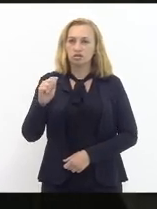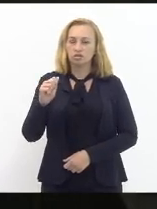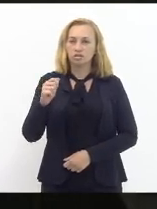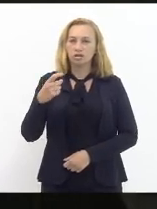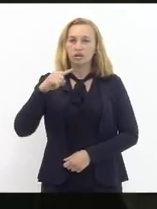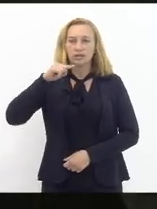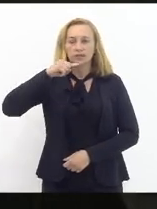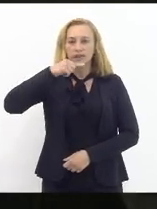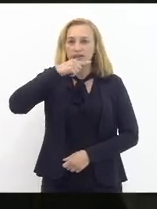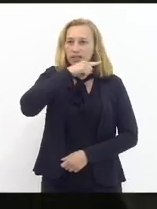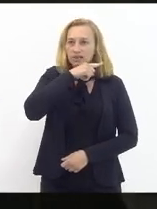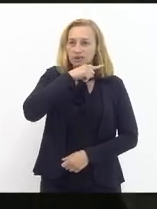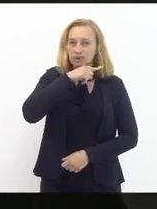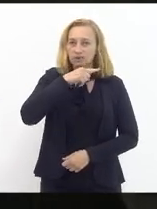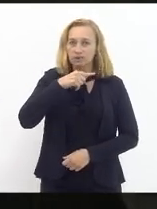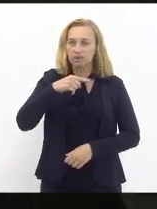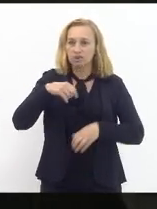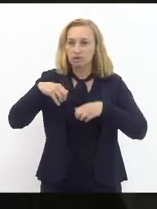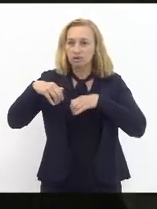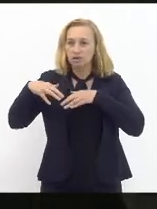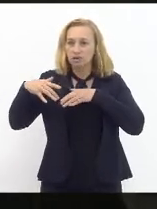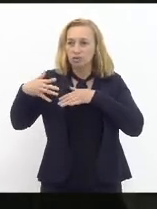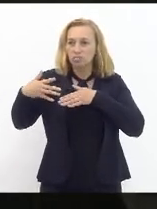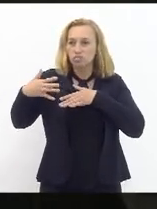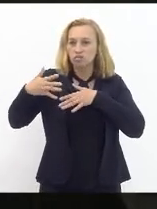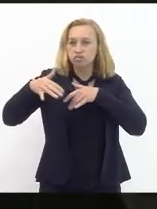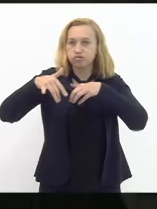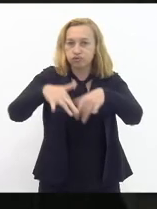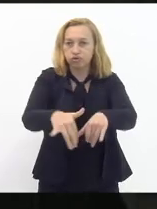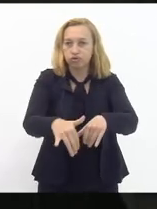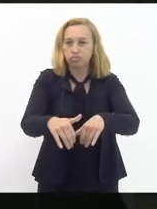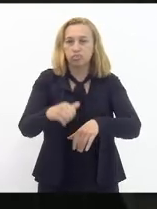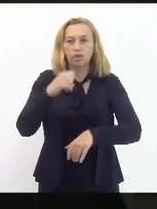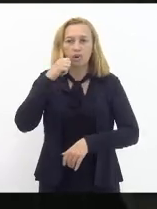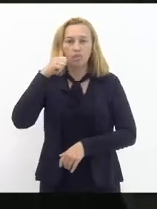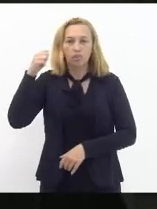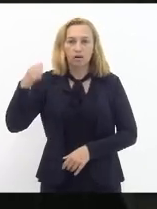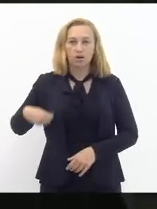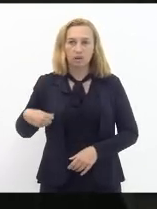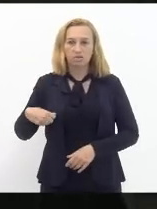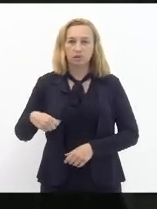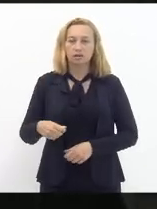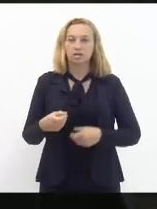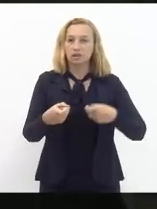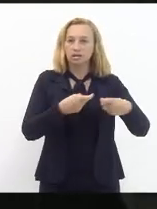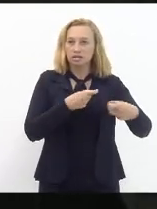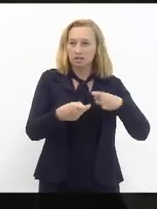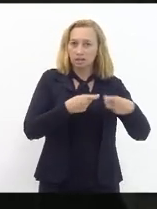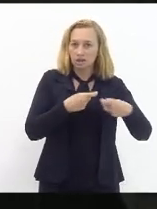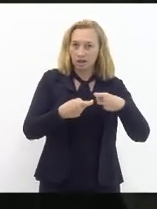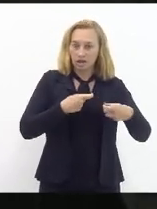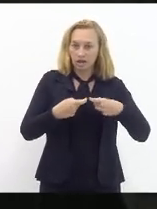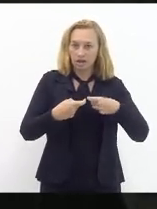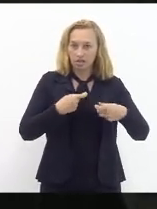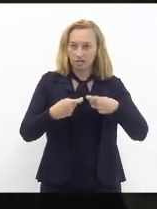invadiu a Ucrânia e está promovendo esta guerra